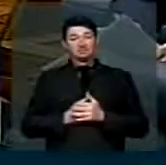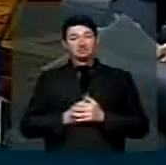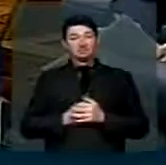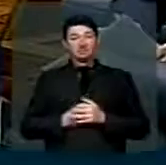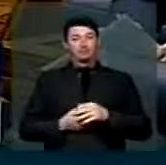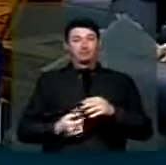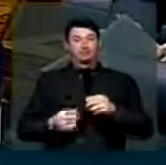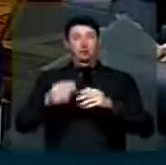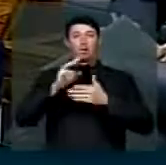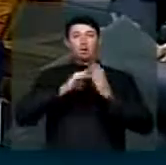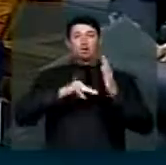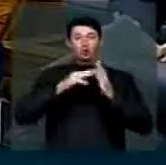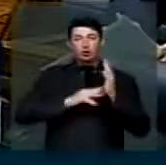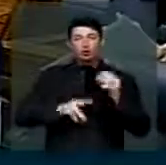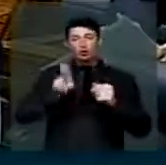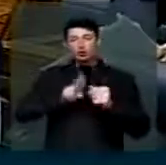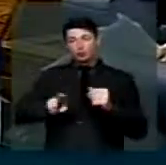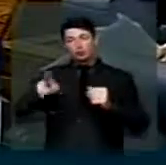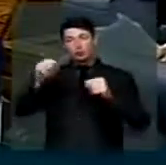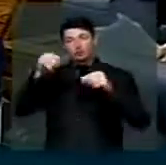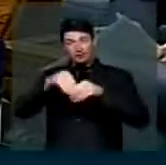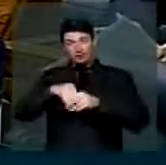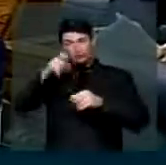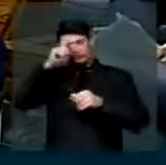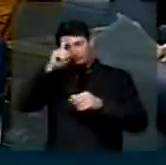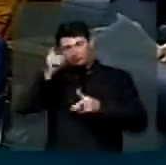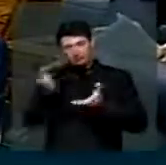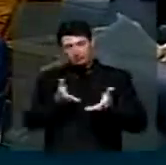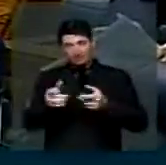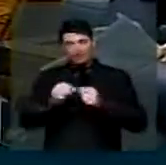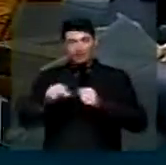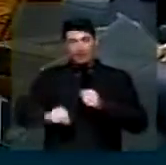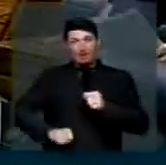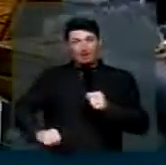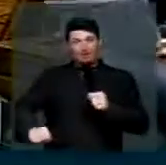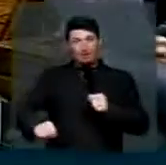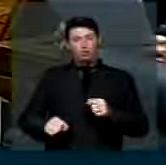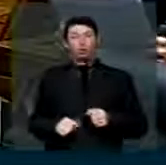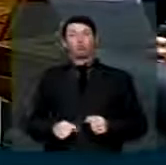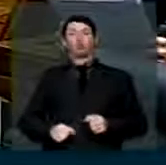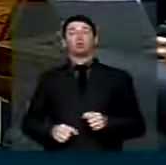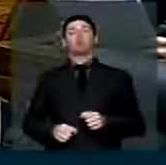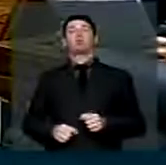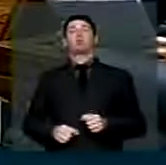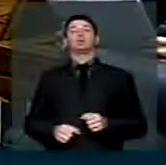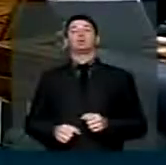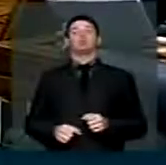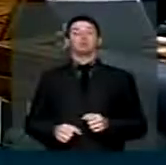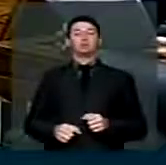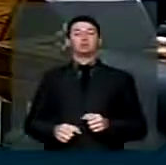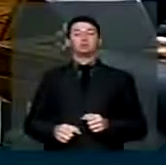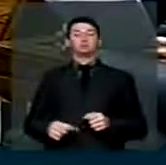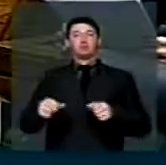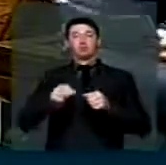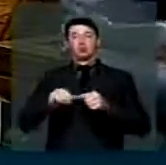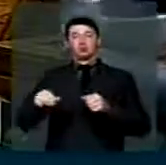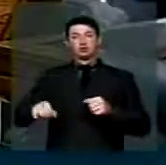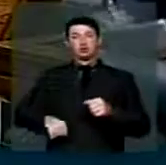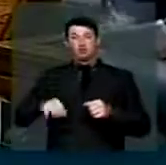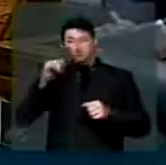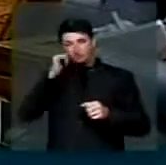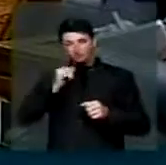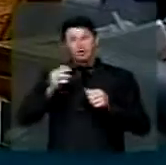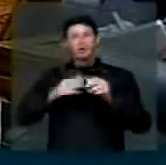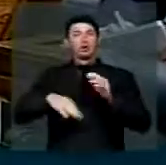Os métodos aplicados pelas clínicas para a realização do aborto, o destino do lixo hospitalar, o sofrimento das mulheres,